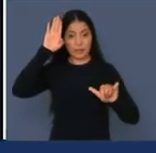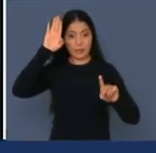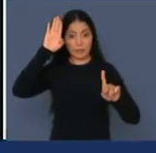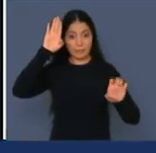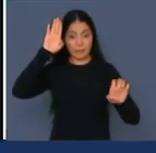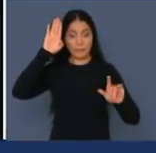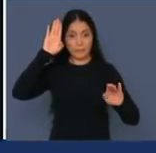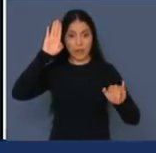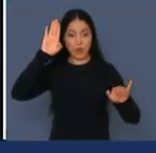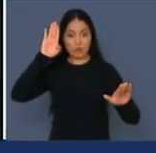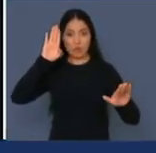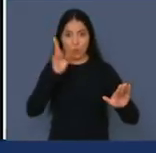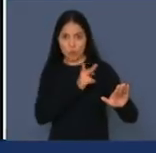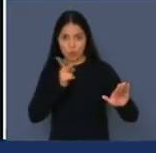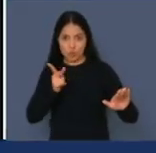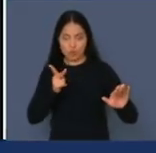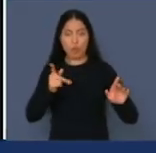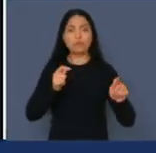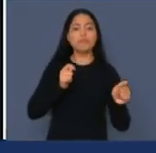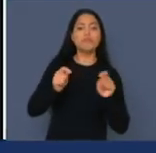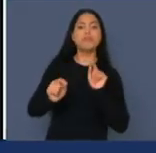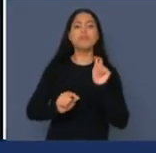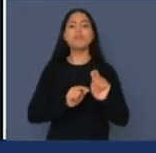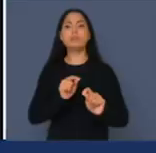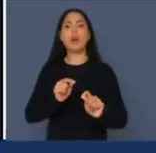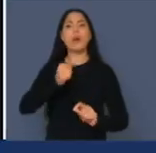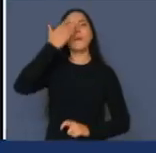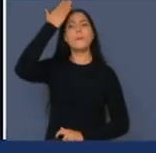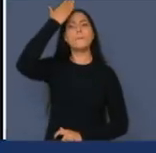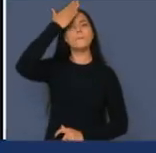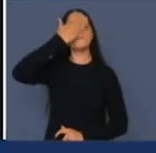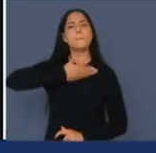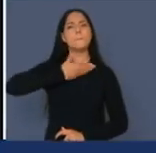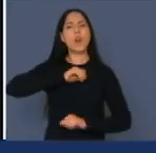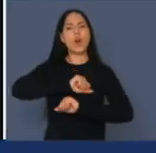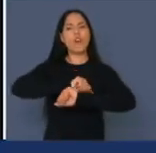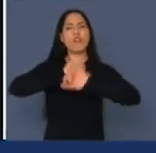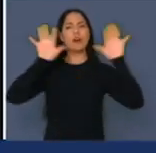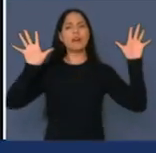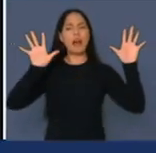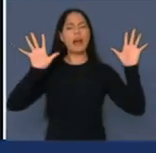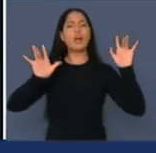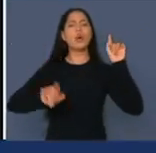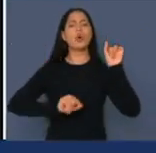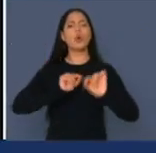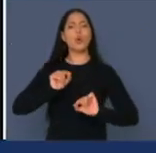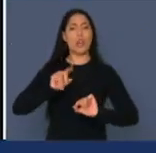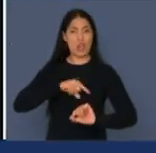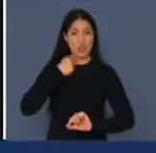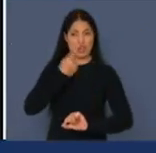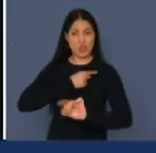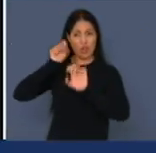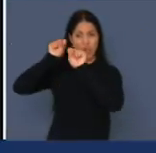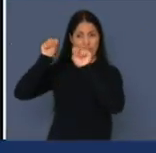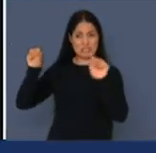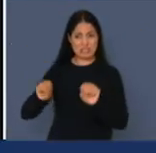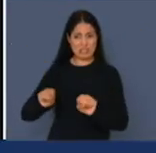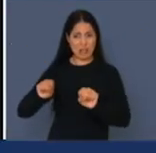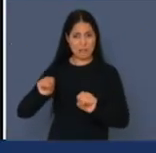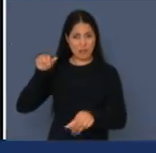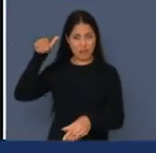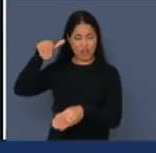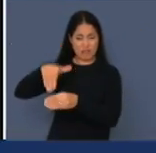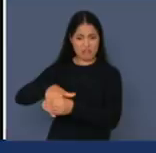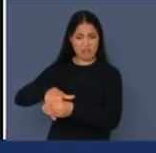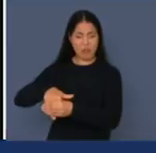uma demonstração inequívoca de que o nosso sistema Eleitoral do TSE